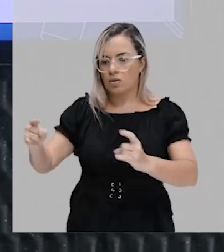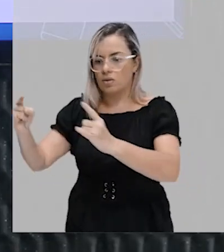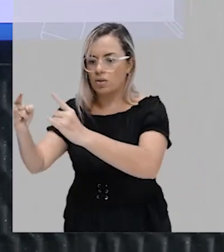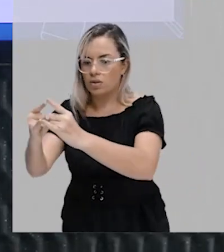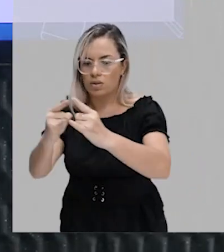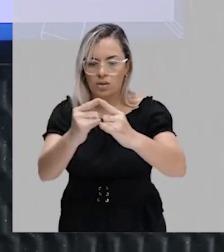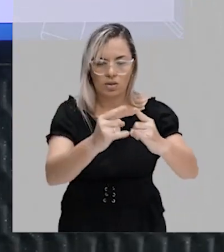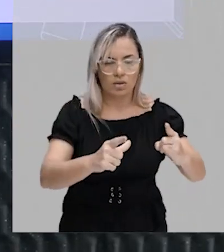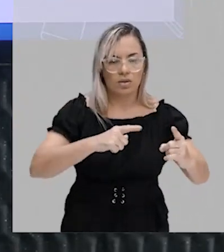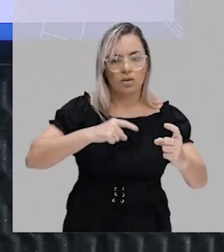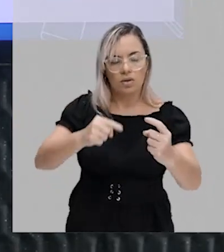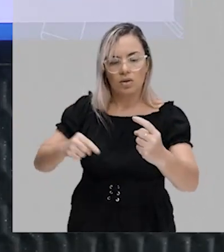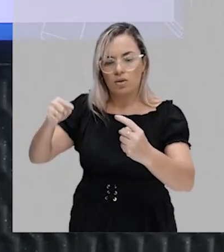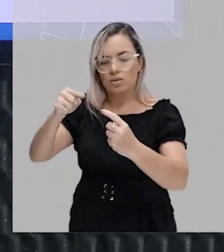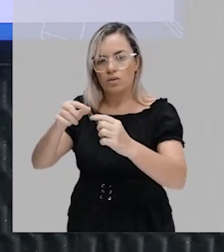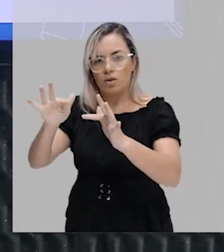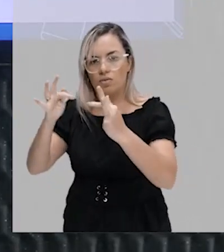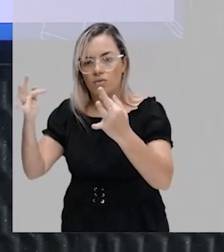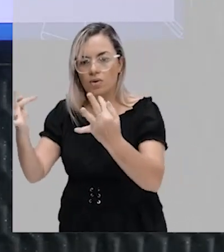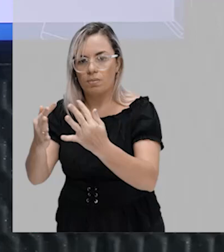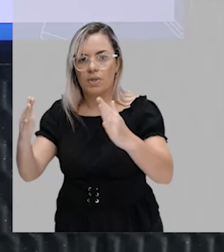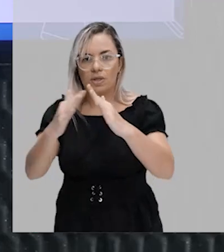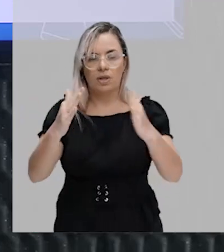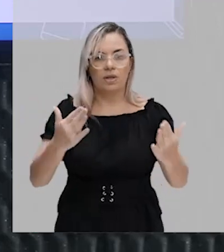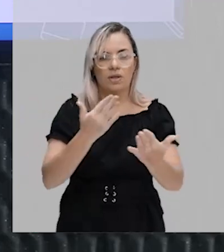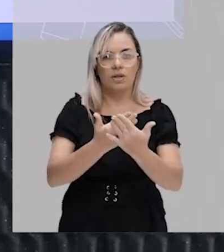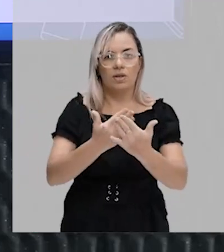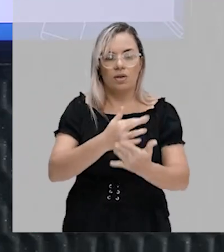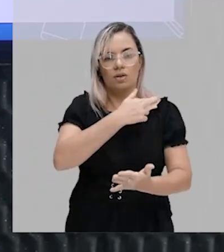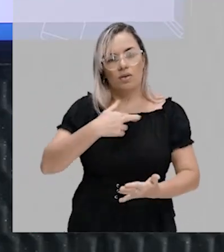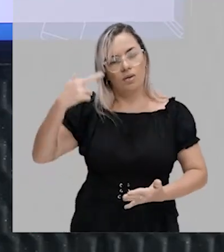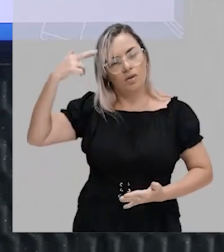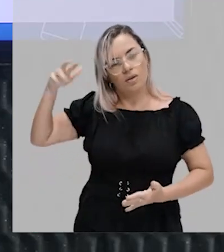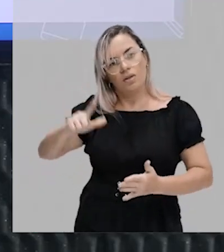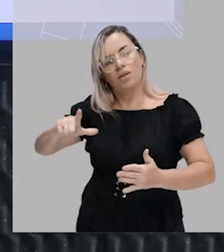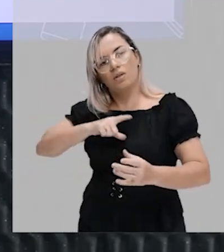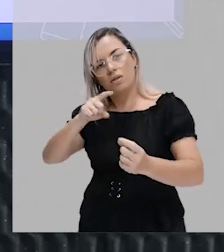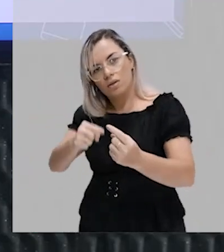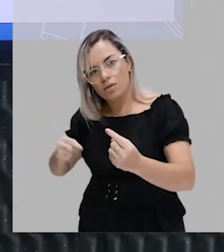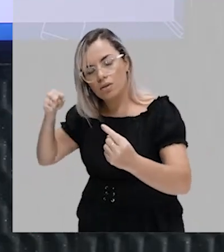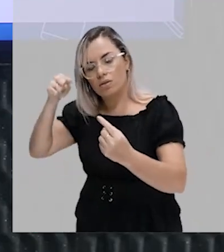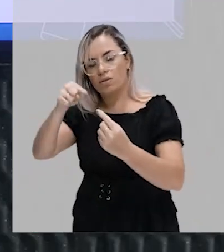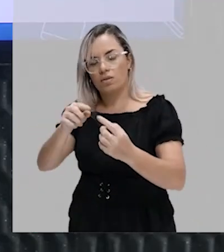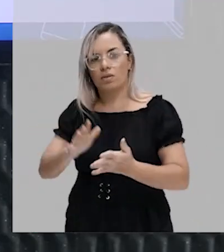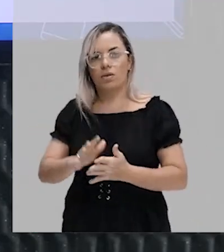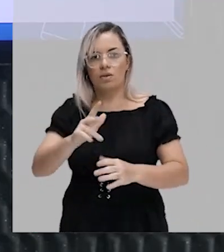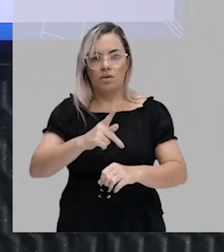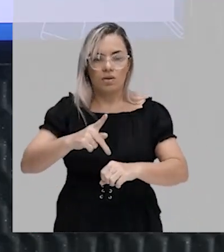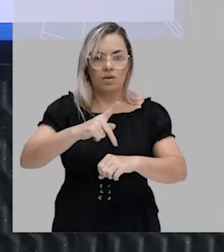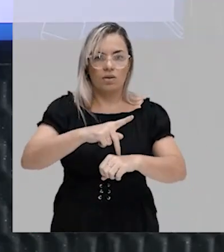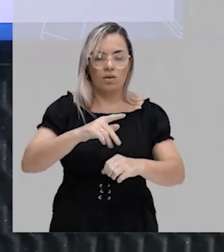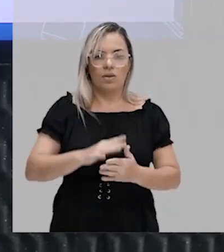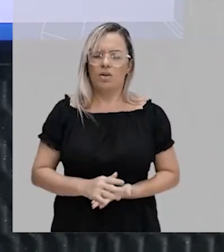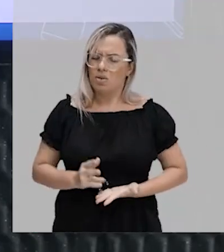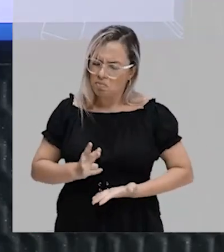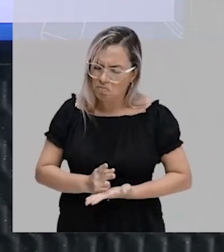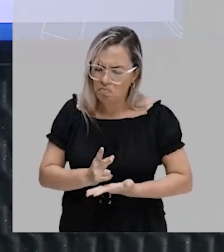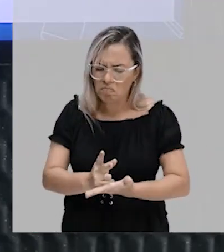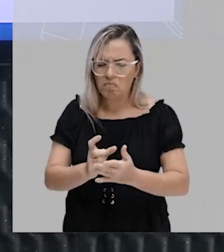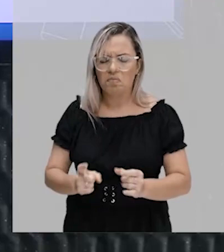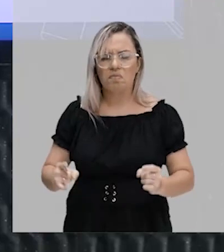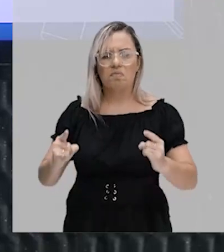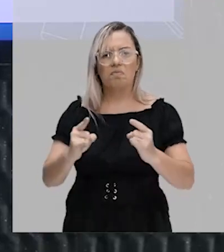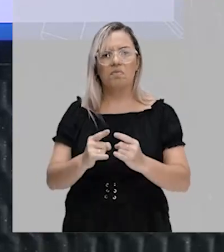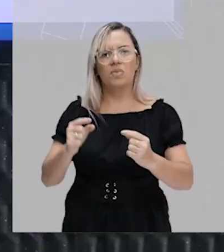sua função, a escola tem a sua função, a religião tem a sua função, o Estado também e assim por diante.